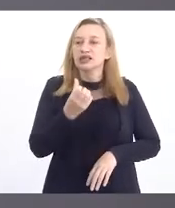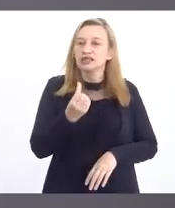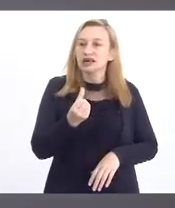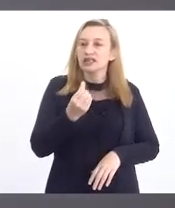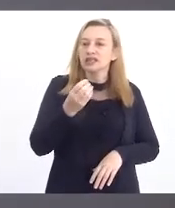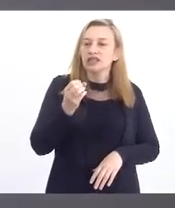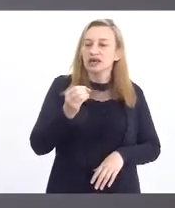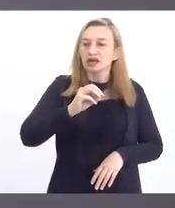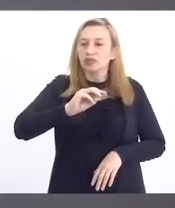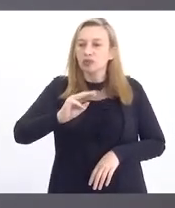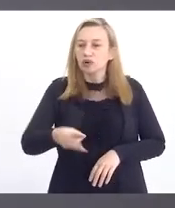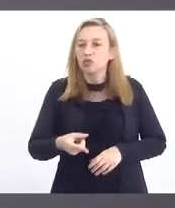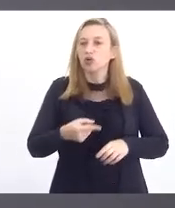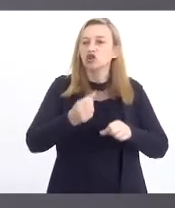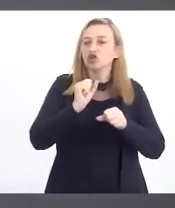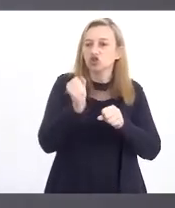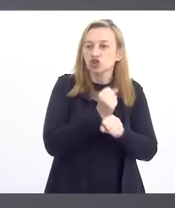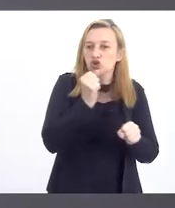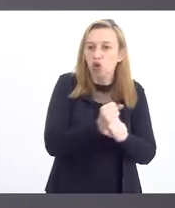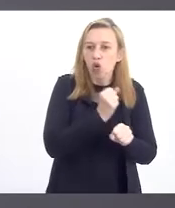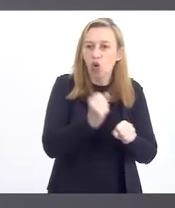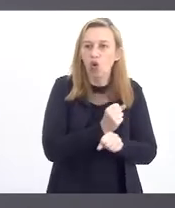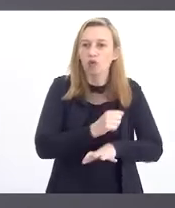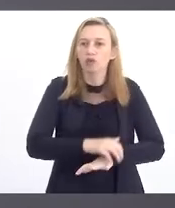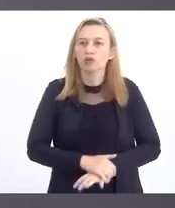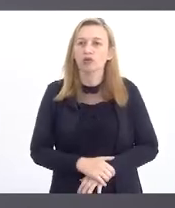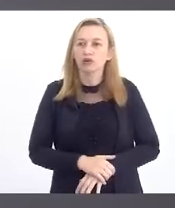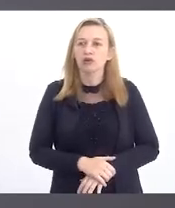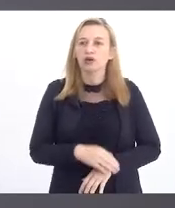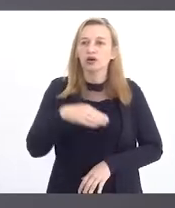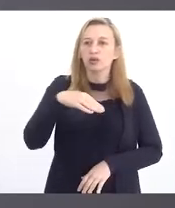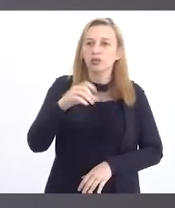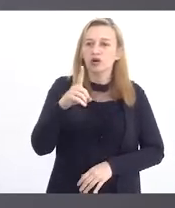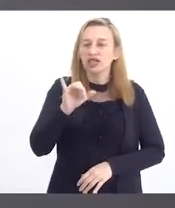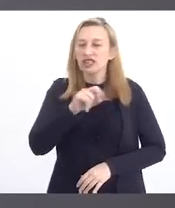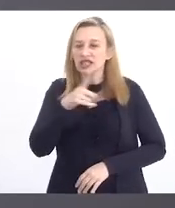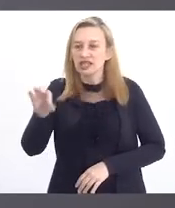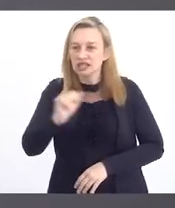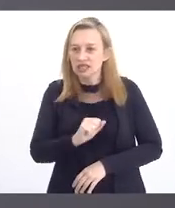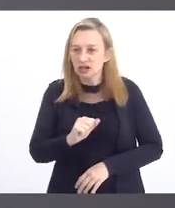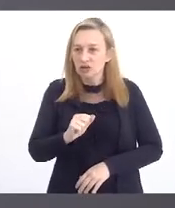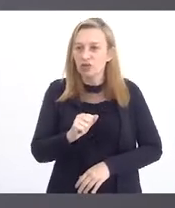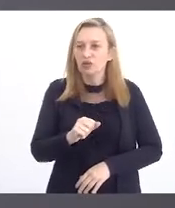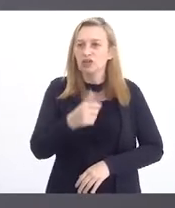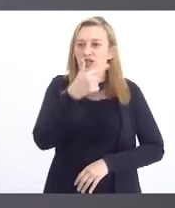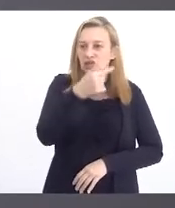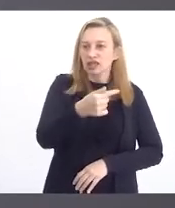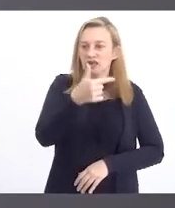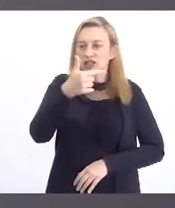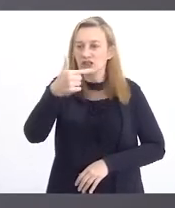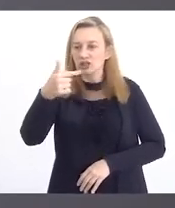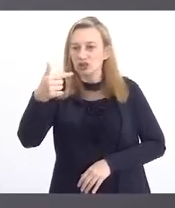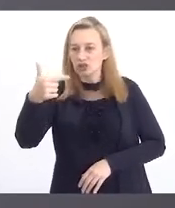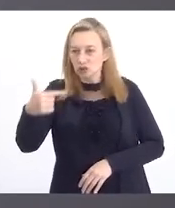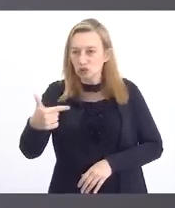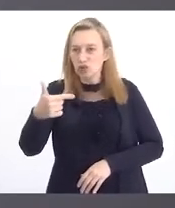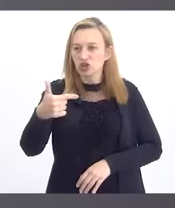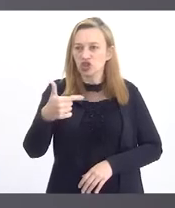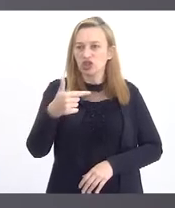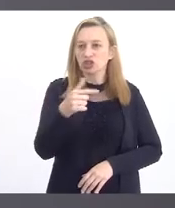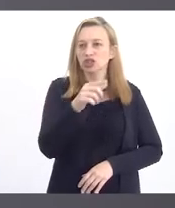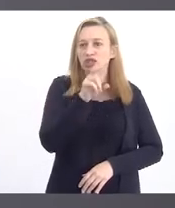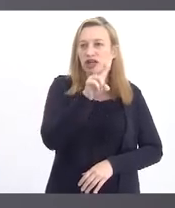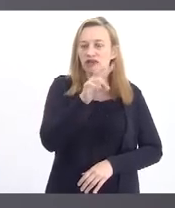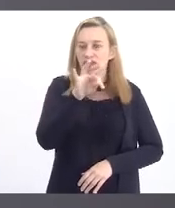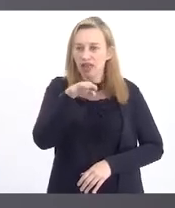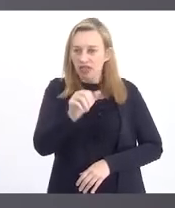obra. A modernização dos 72 filtros da Veta, exatamente por causa da situação que eu te falei, de operacionalmente eu tenho que fazer as